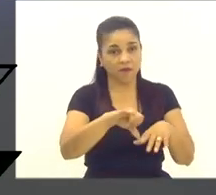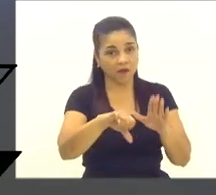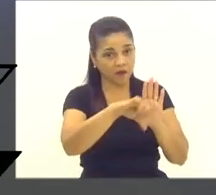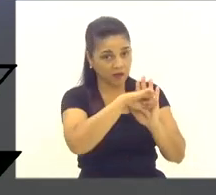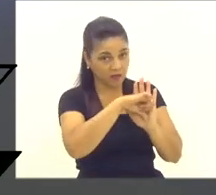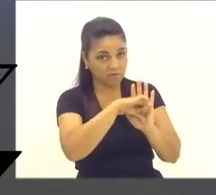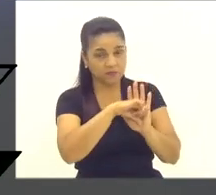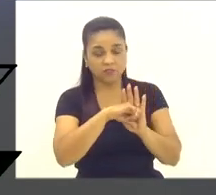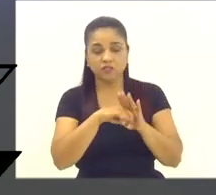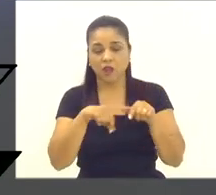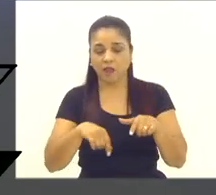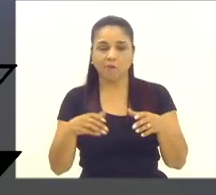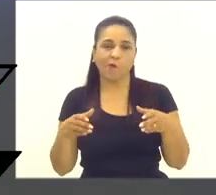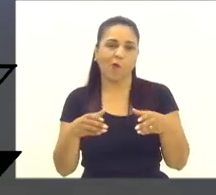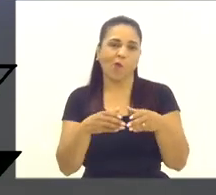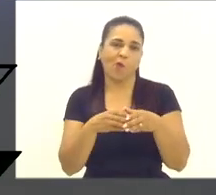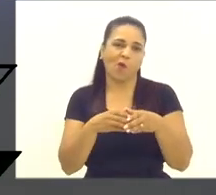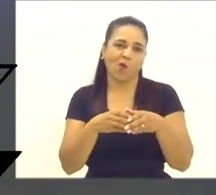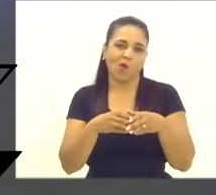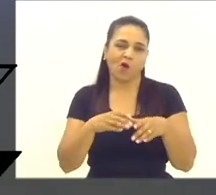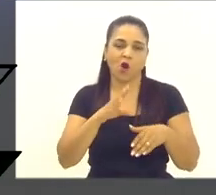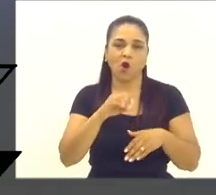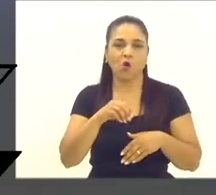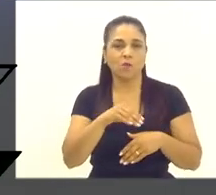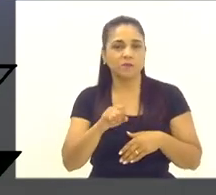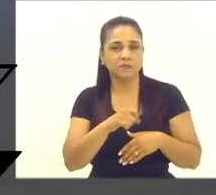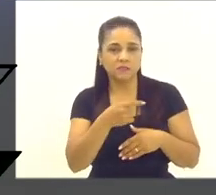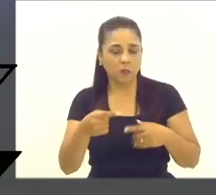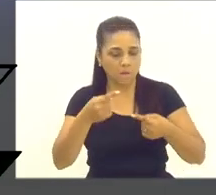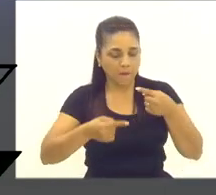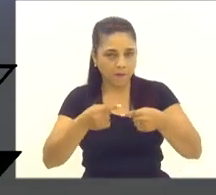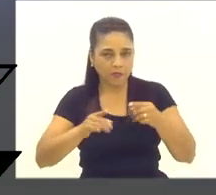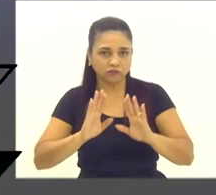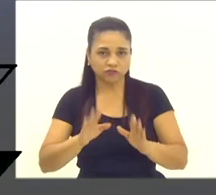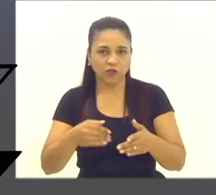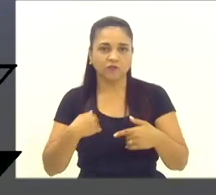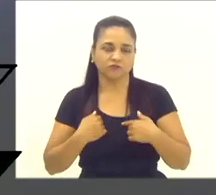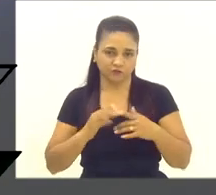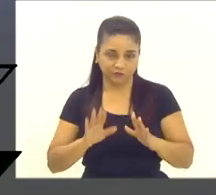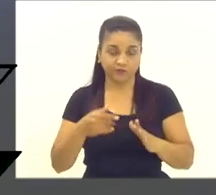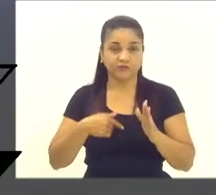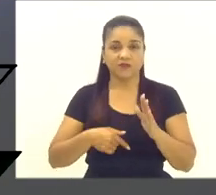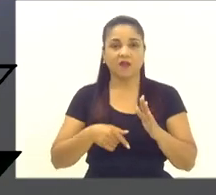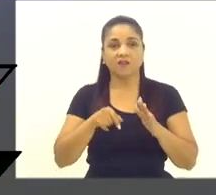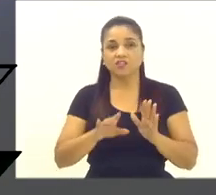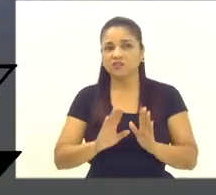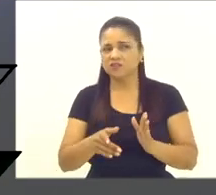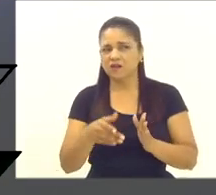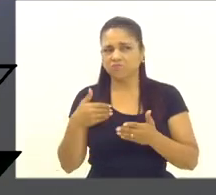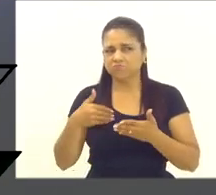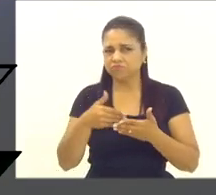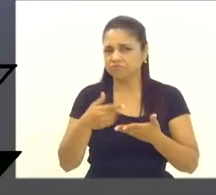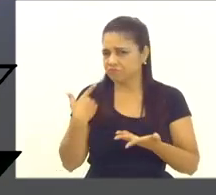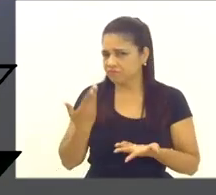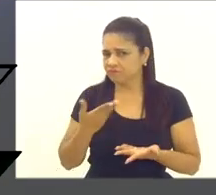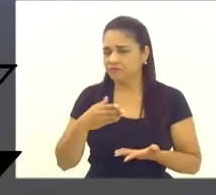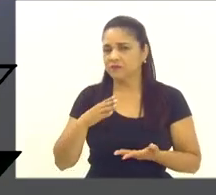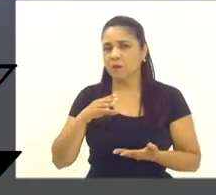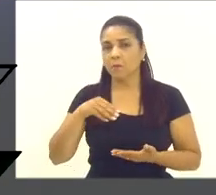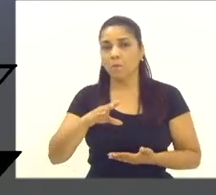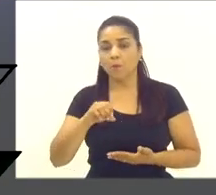né é muito recentemente a vereadora aqui do Rio de Janeiro Mônica Benício né foi